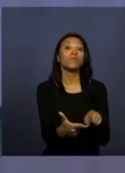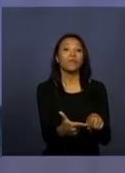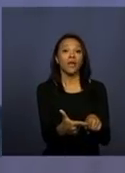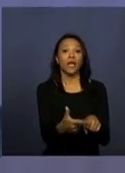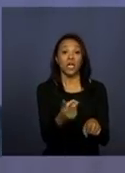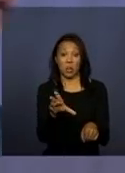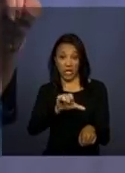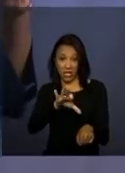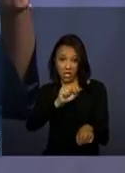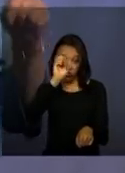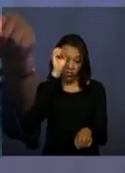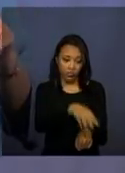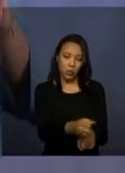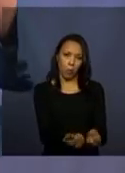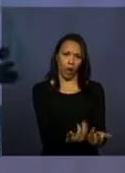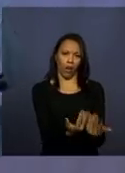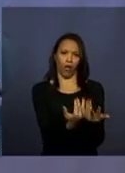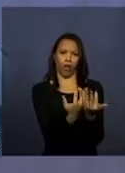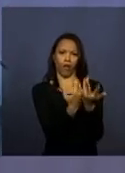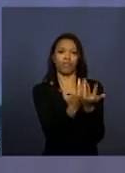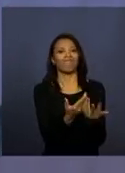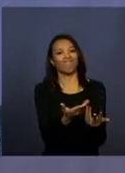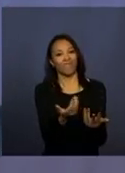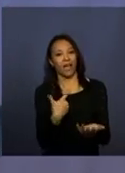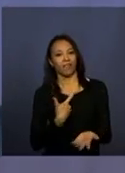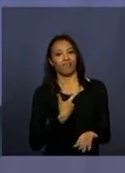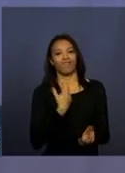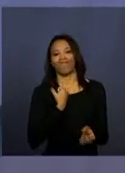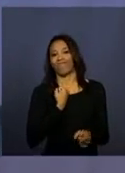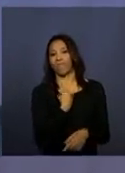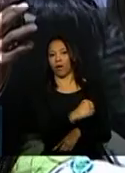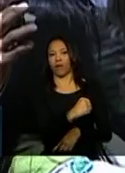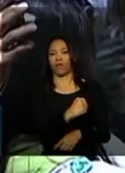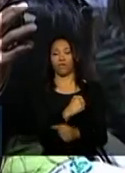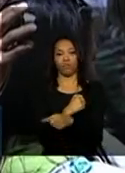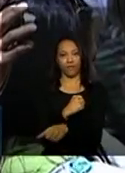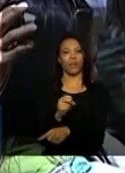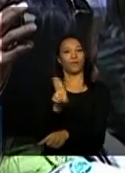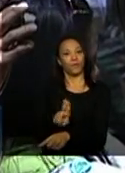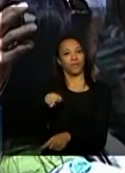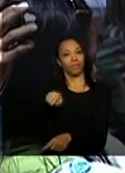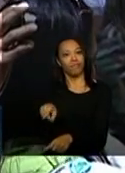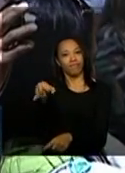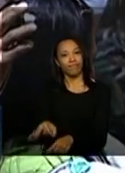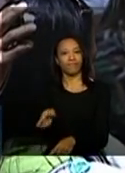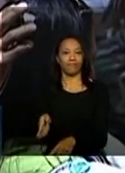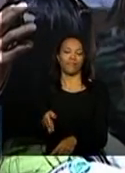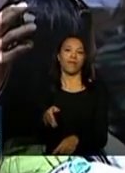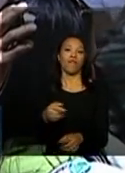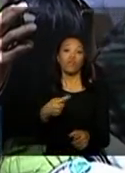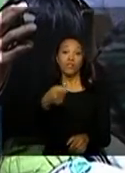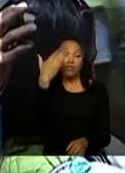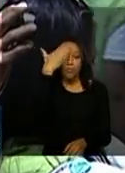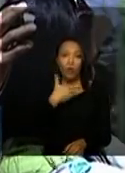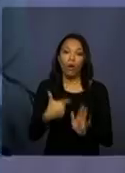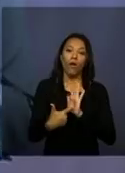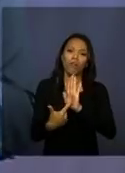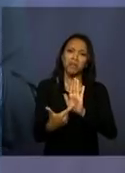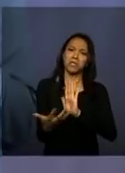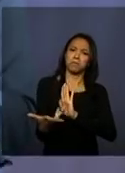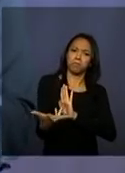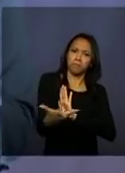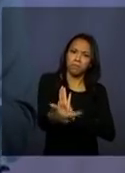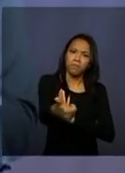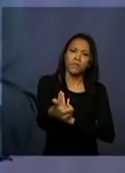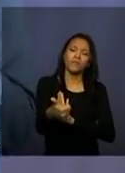É nessa capacidade de mostrar a eficiência de vocês, de mostrar que é